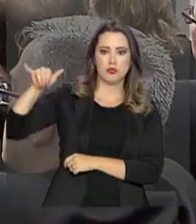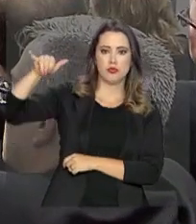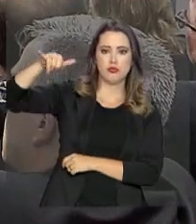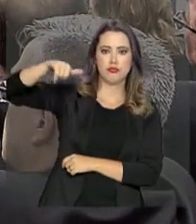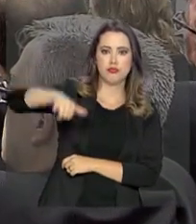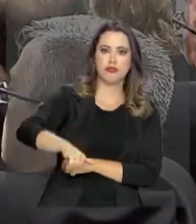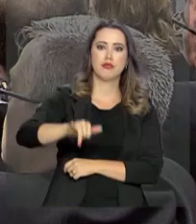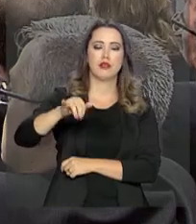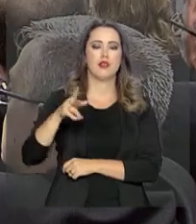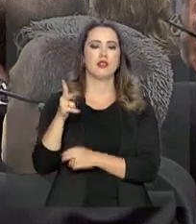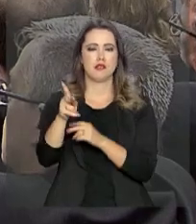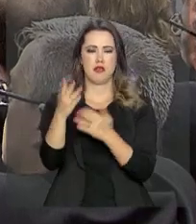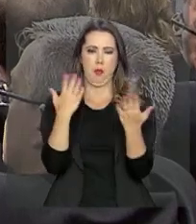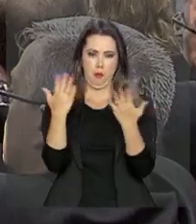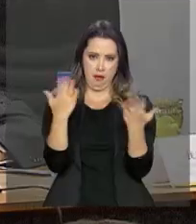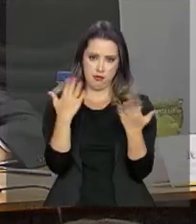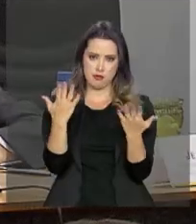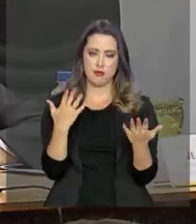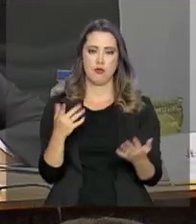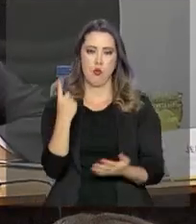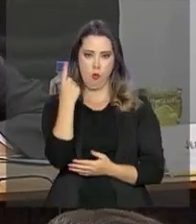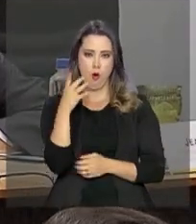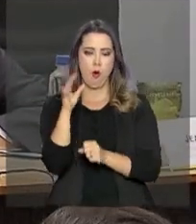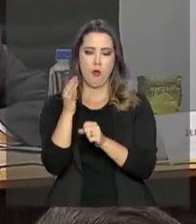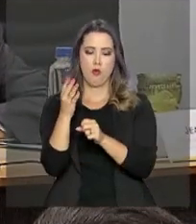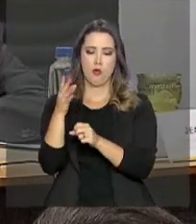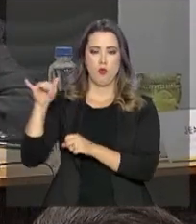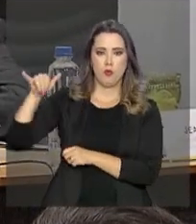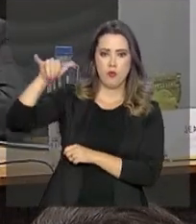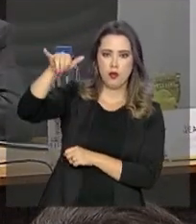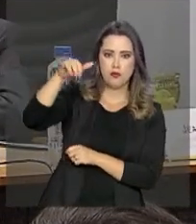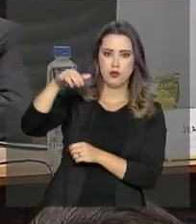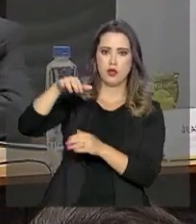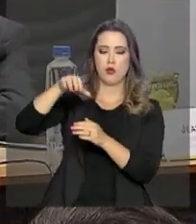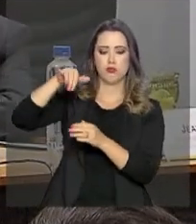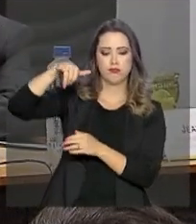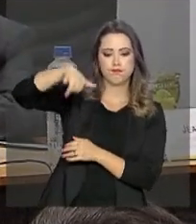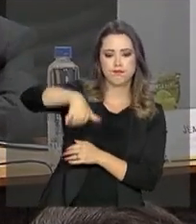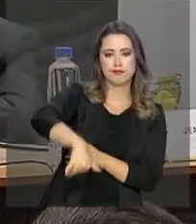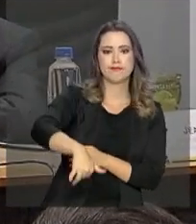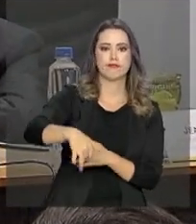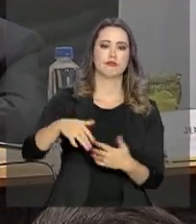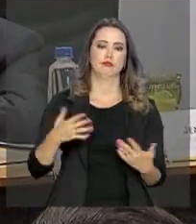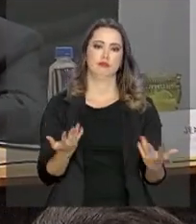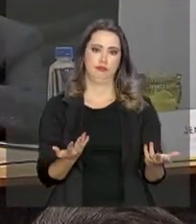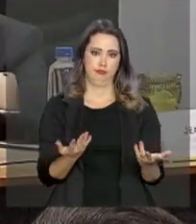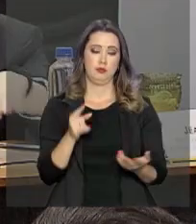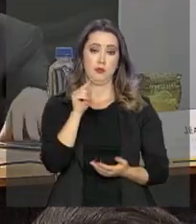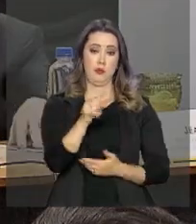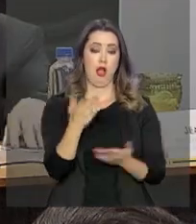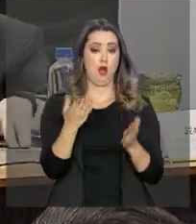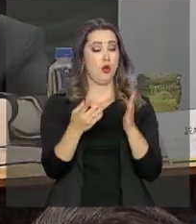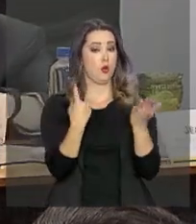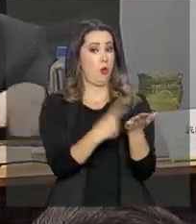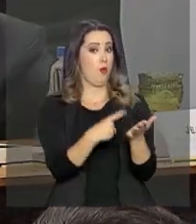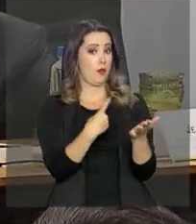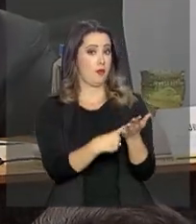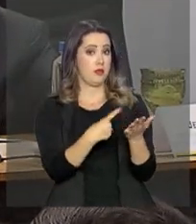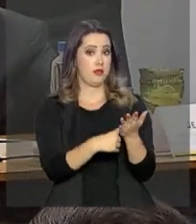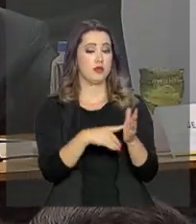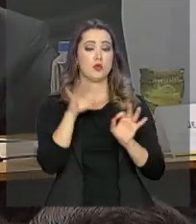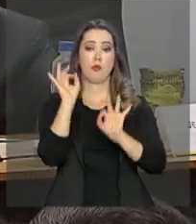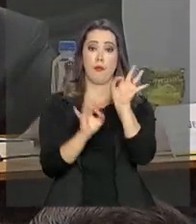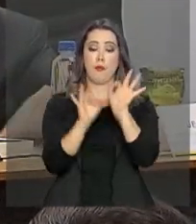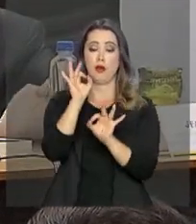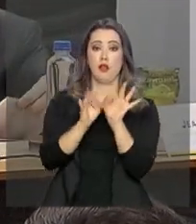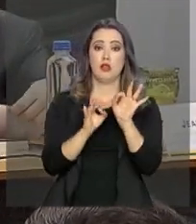reduzir o número de vítimas do trânsito o ministério das cidades assinou um acordo implementou o plano nacional de redução de mortes e lesões